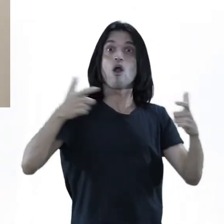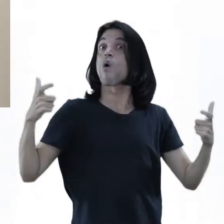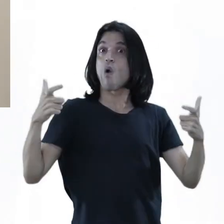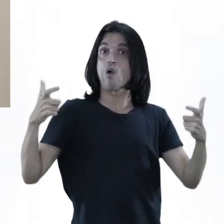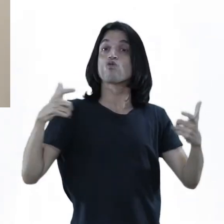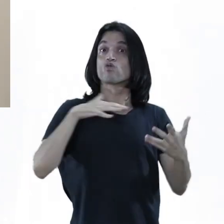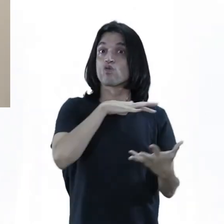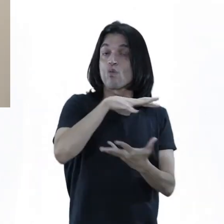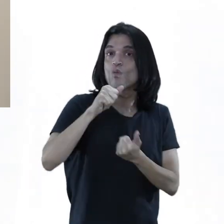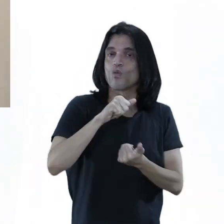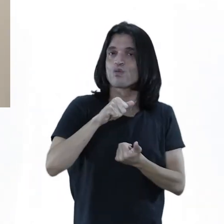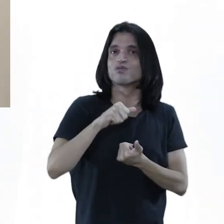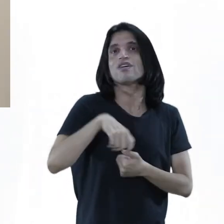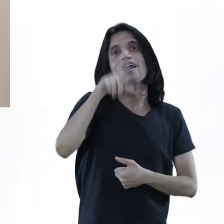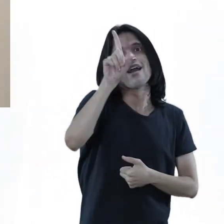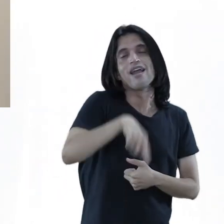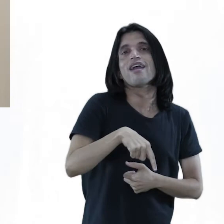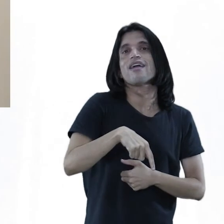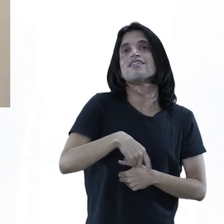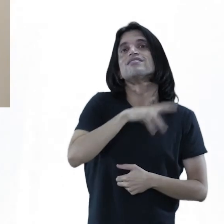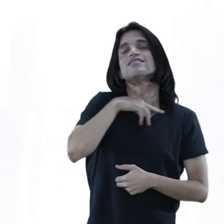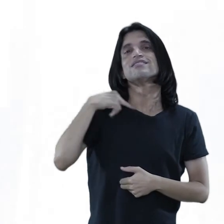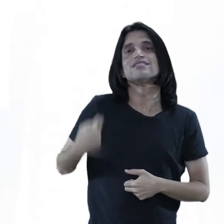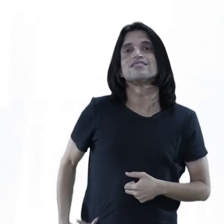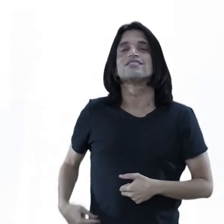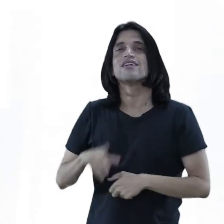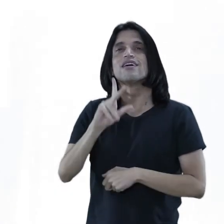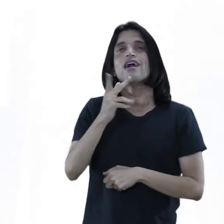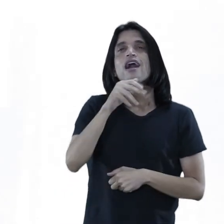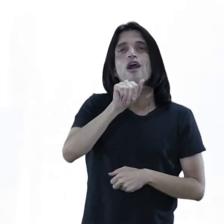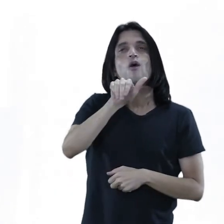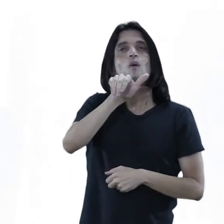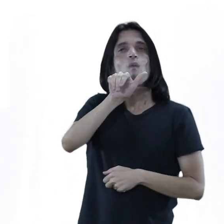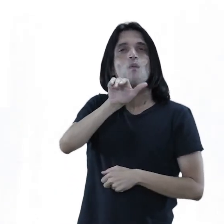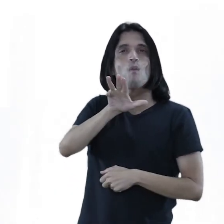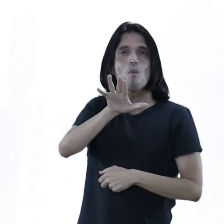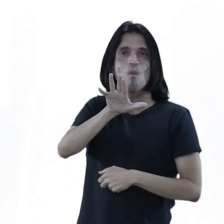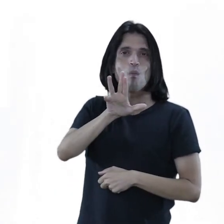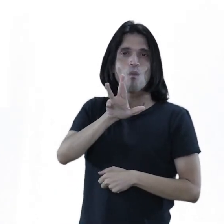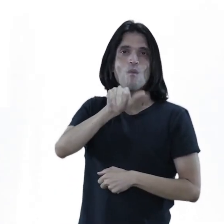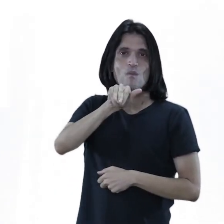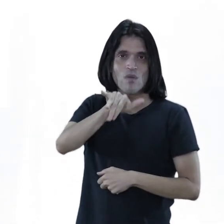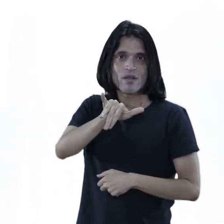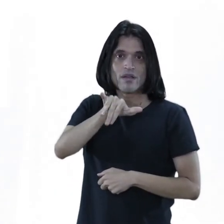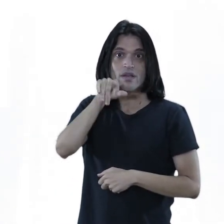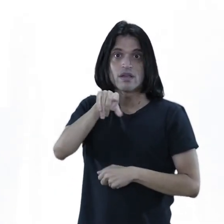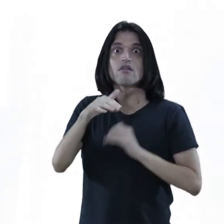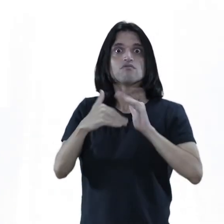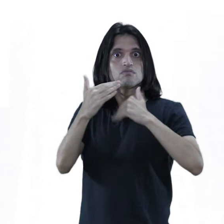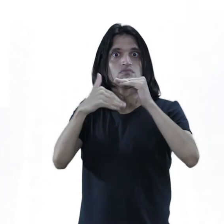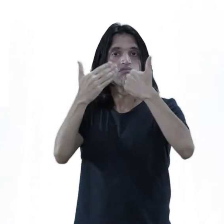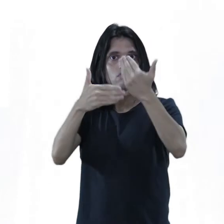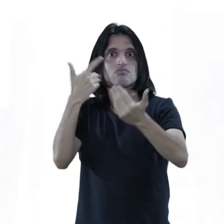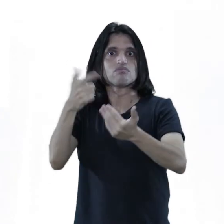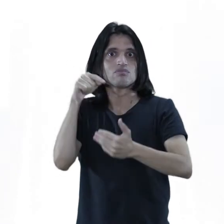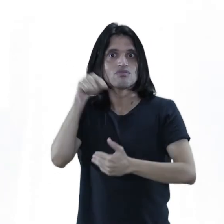mundo é uma empresa chinesa. É a Huawei, né? Uma empresa fortíssima que vem desenvolvendo muita tecnologia. Mas você